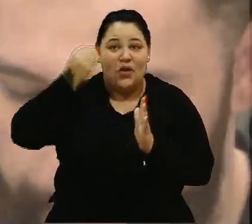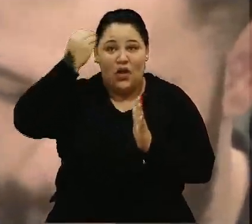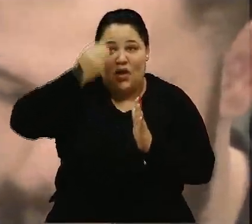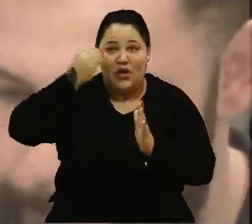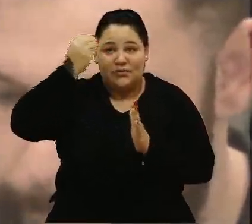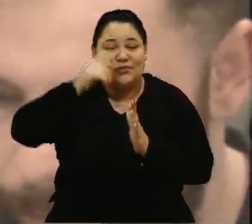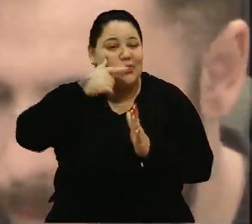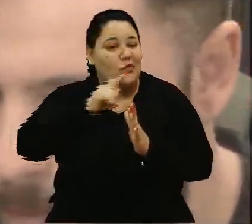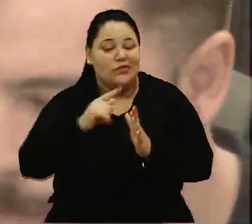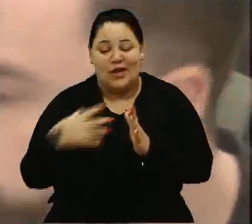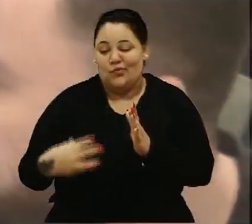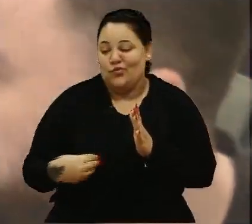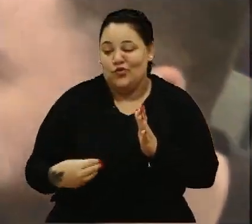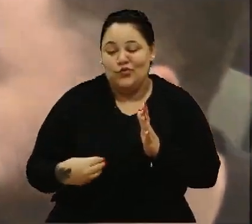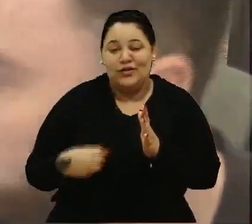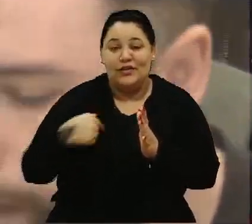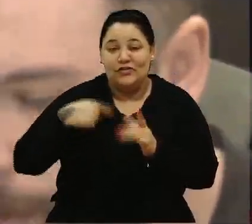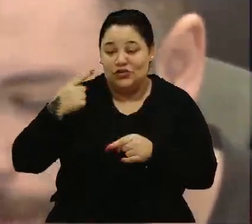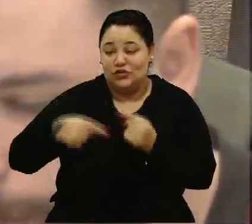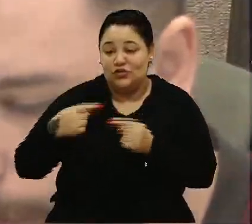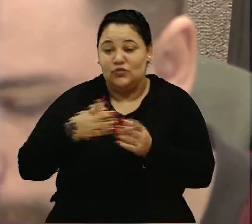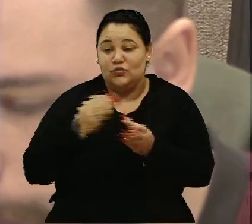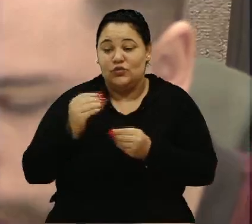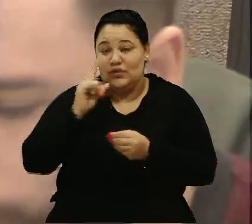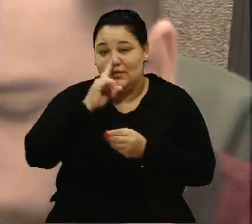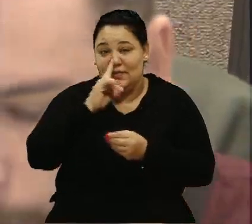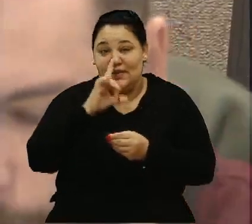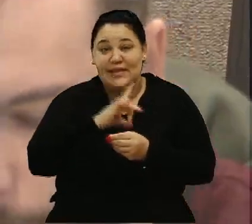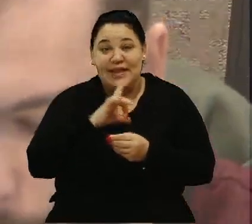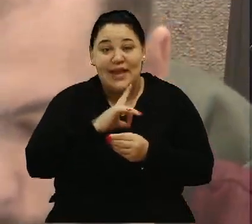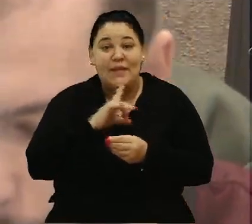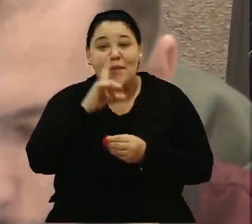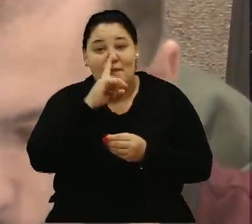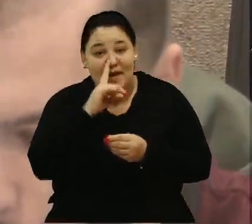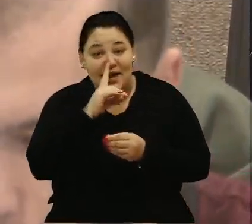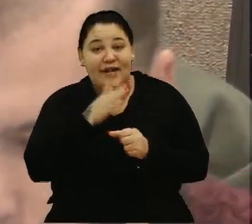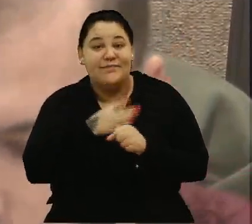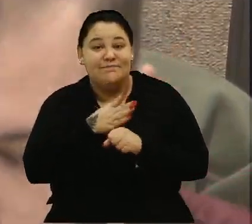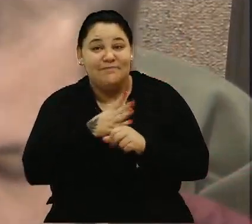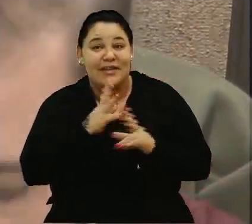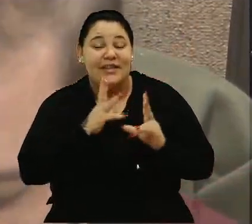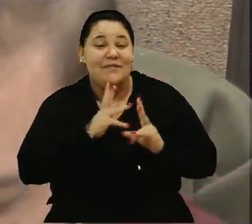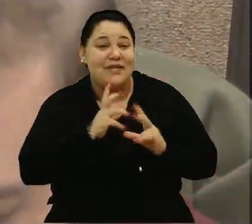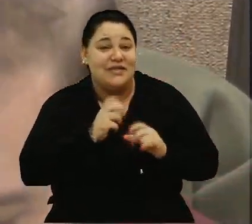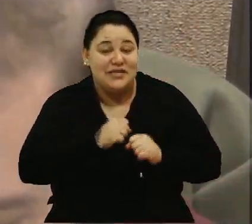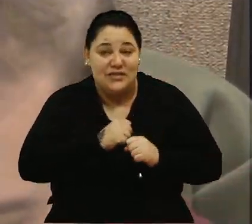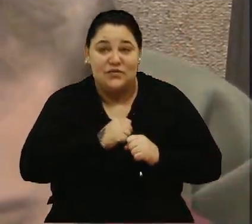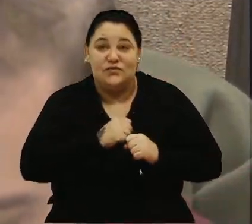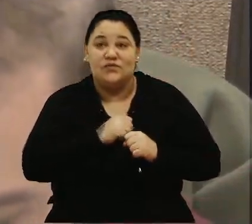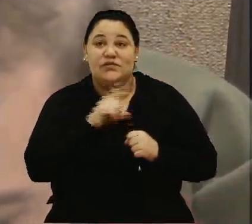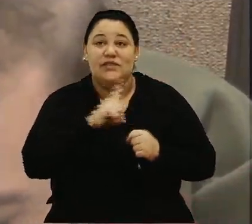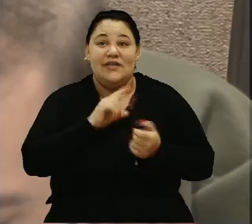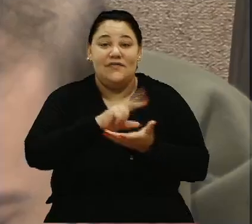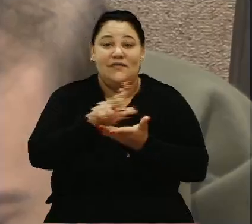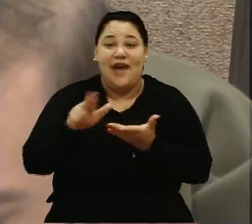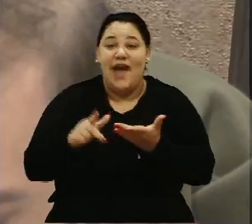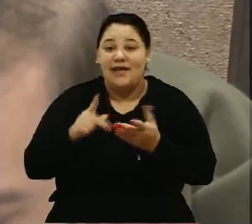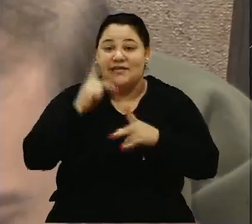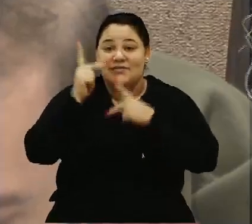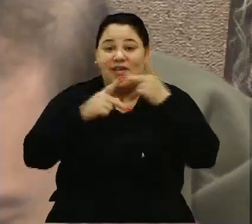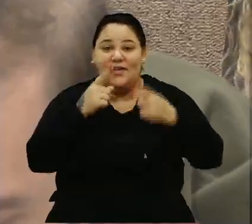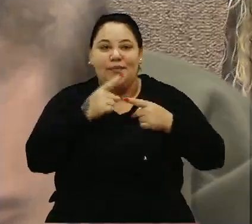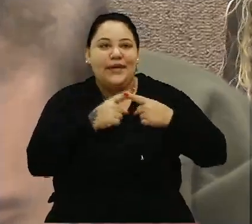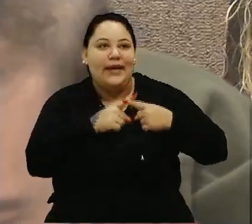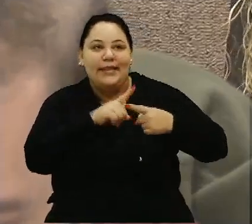com diversas mães sobre isso. Tem mães que entram em depressão, né? A gente tem diversos relatos, porque se não